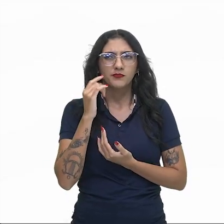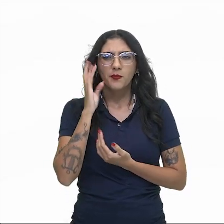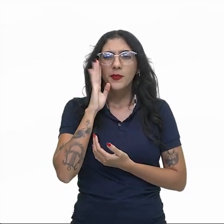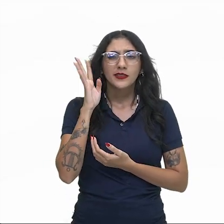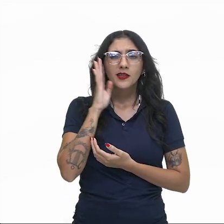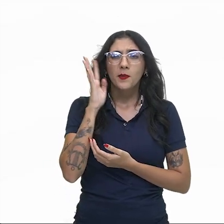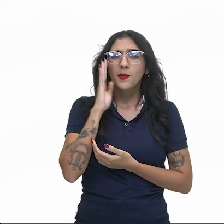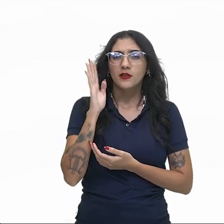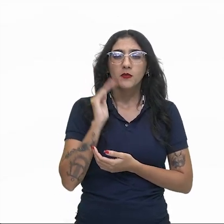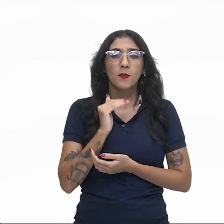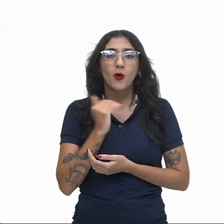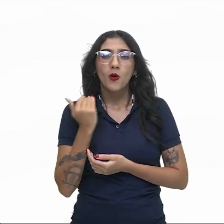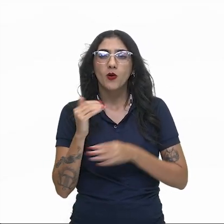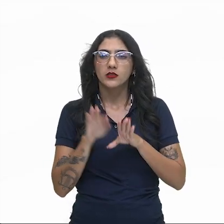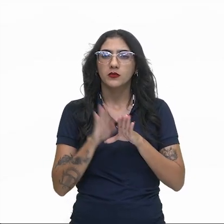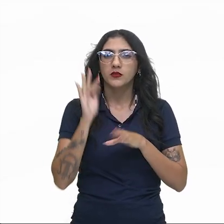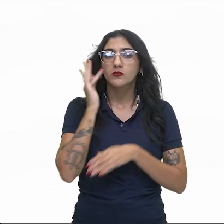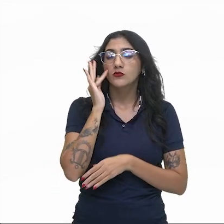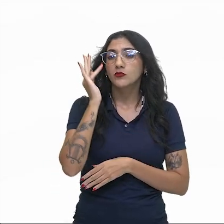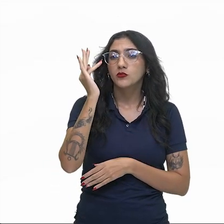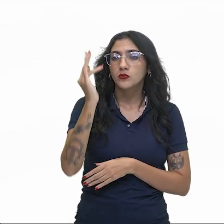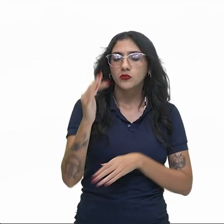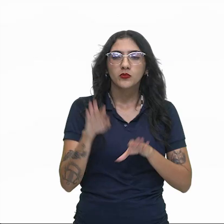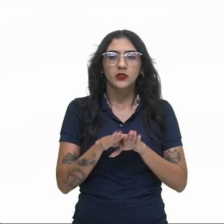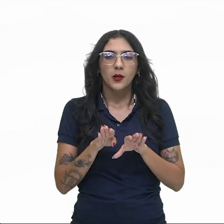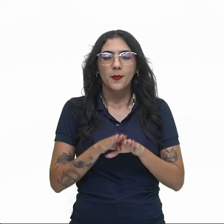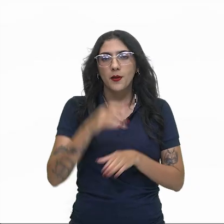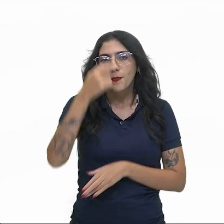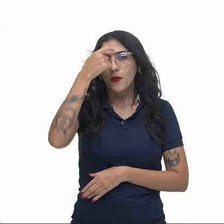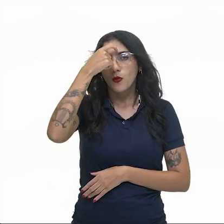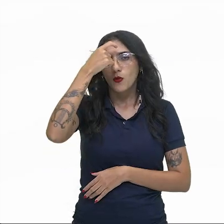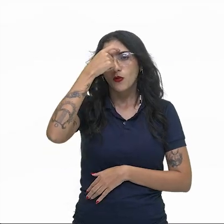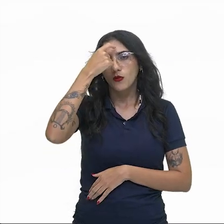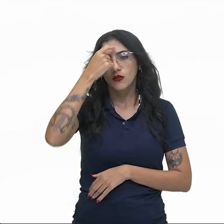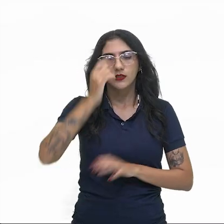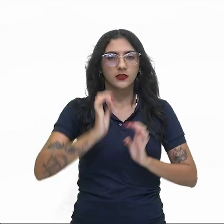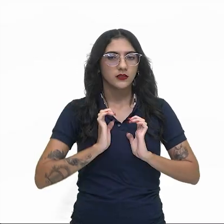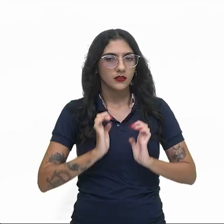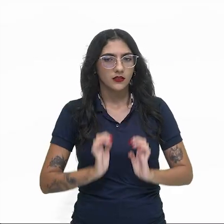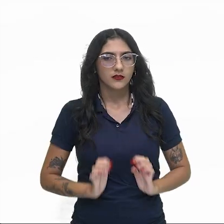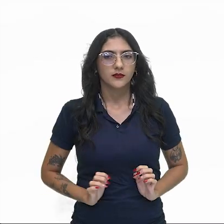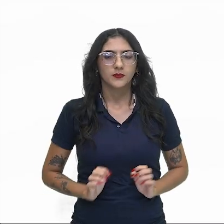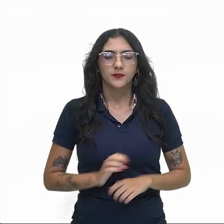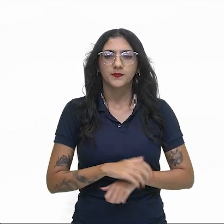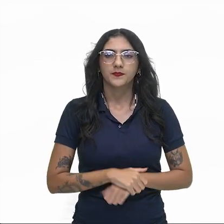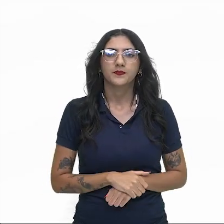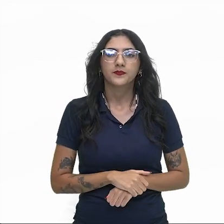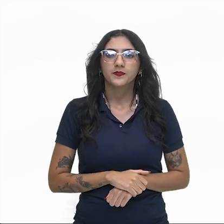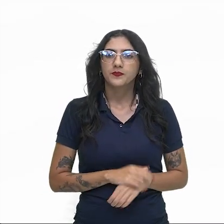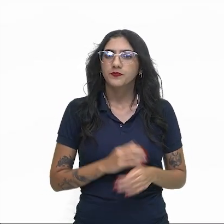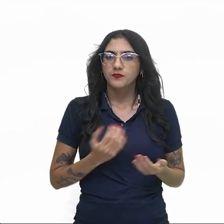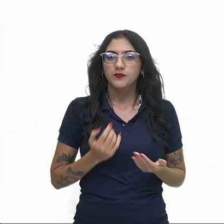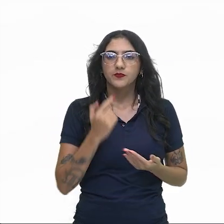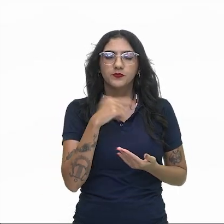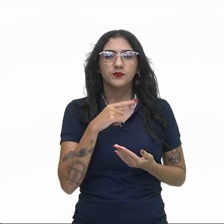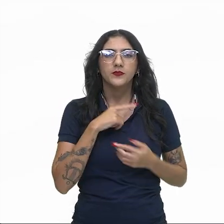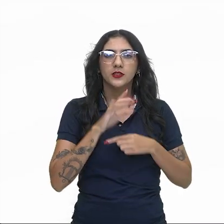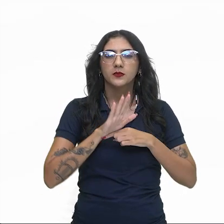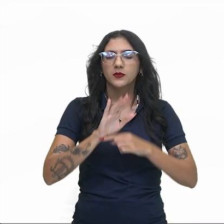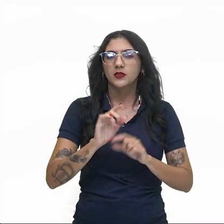morte, sobre destino, sobre moralidade, ok? Então a obra ela vai refletir